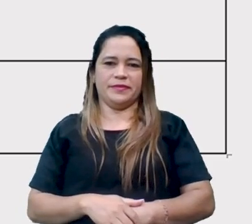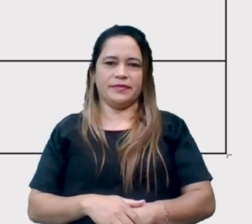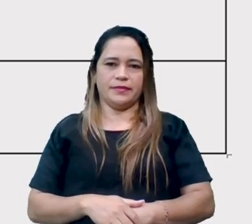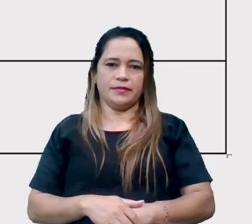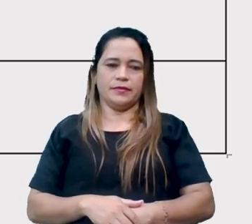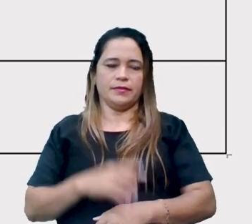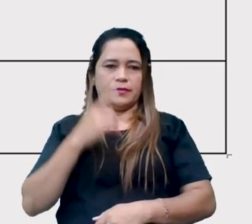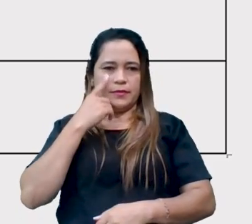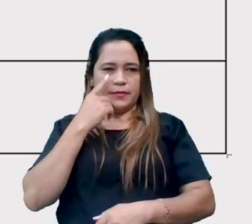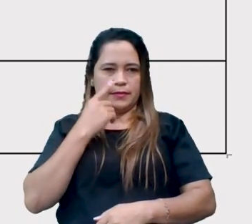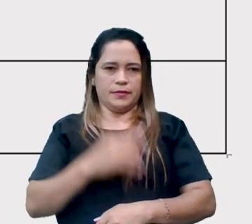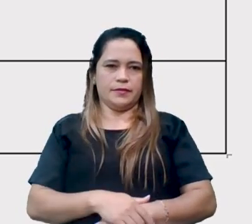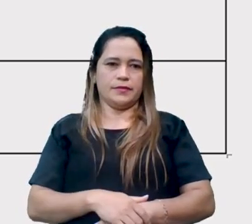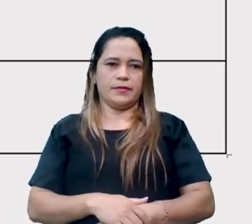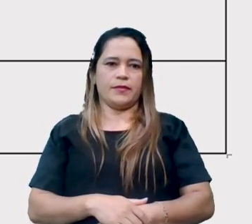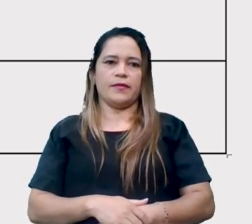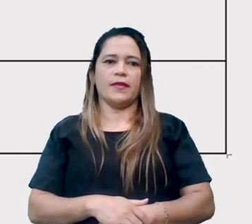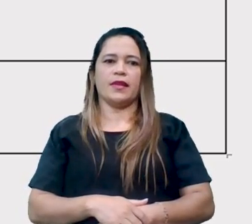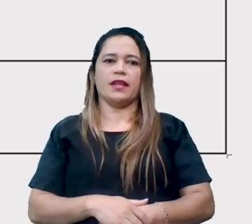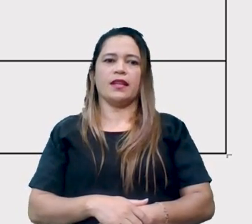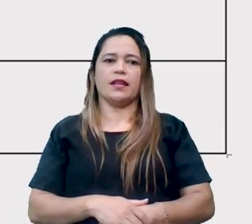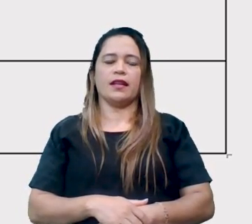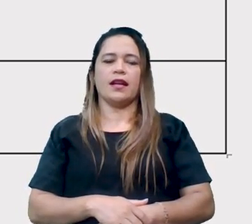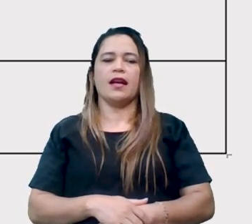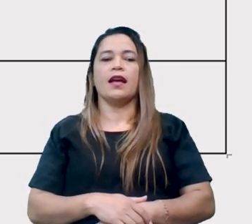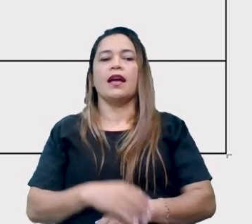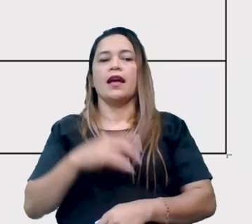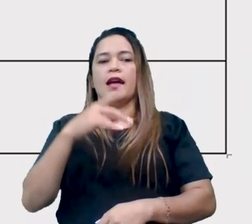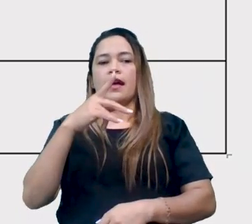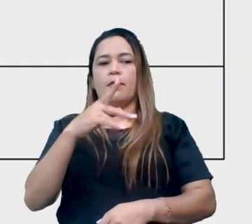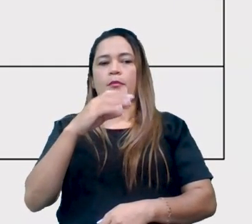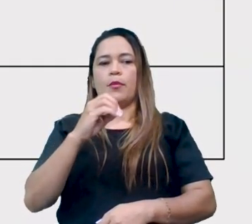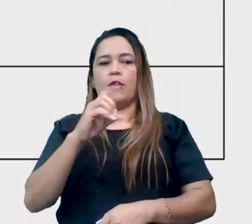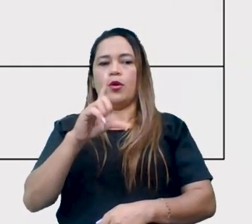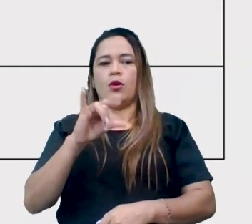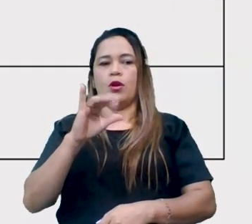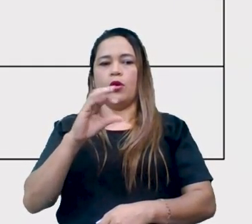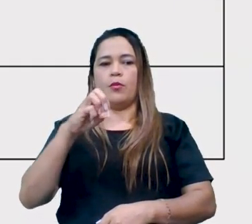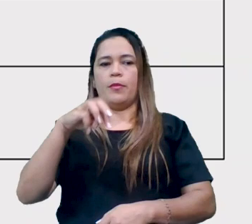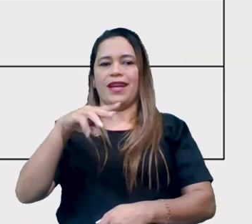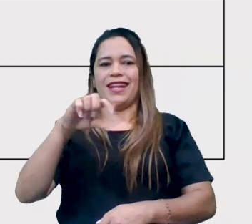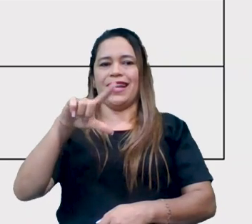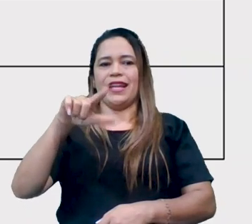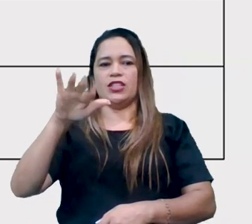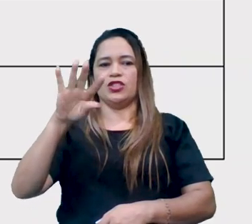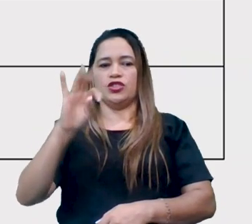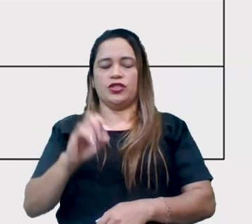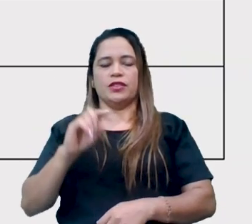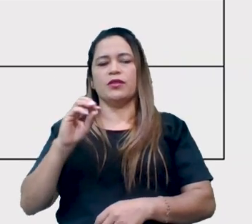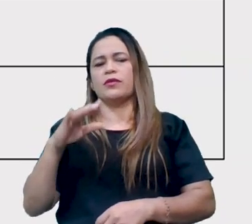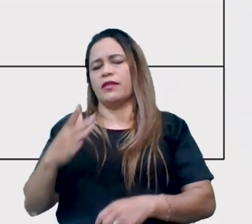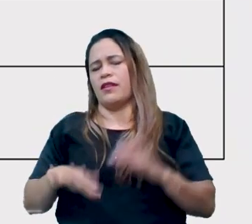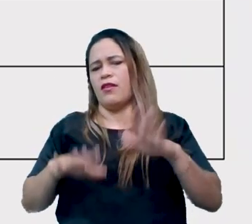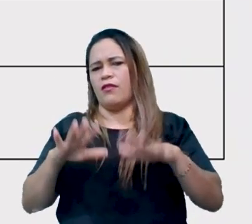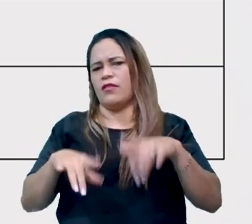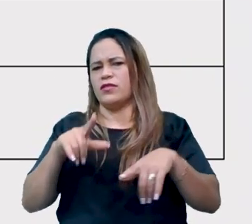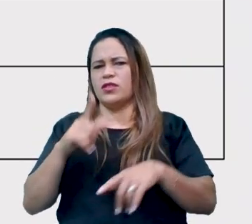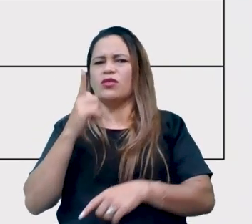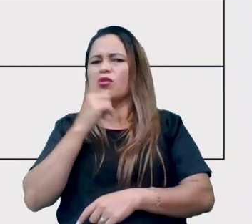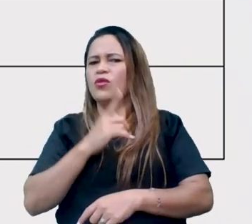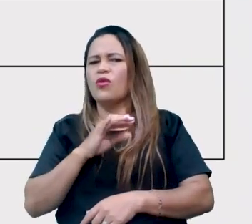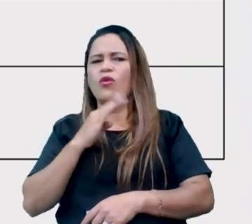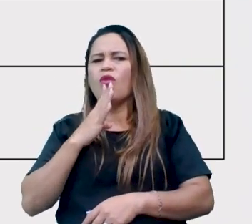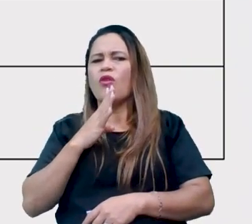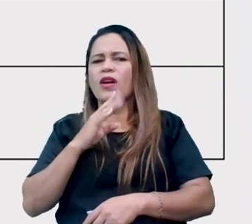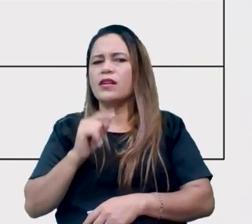nossas doenças aqui. Próxima doença que a gente vai trabalhar é uma doença chamada de poliomielite. E talvez você não conheça essa